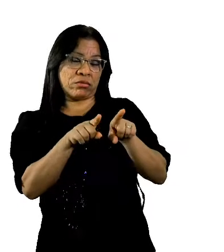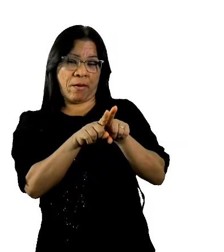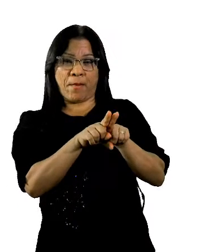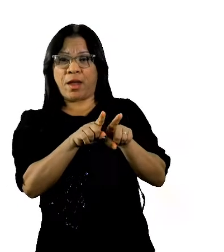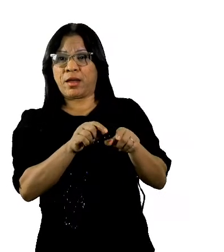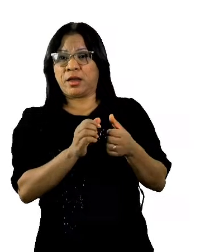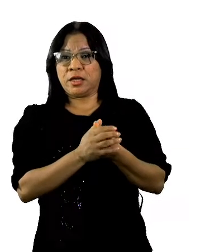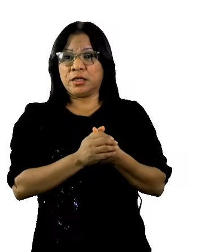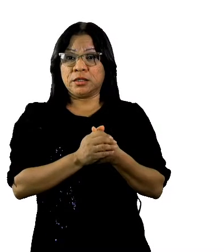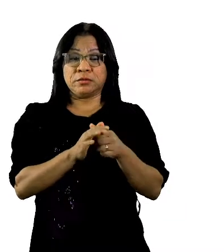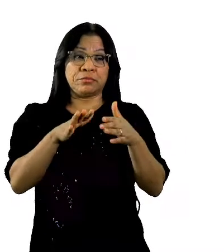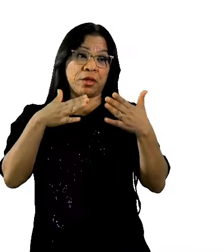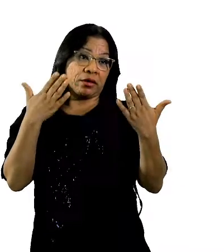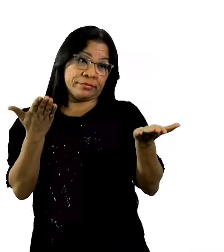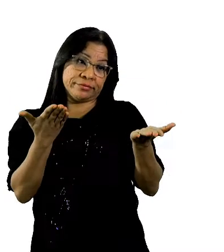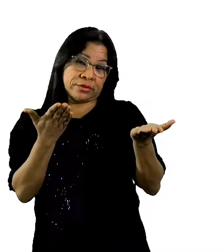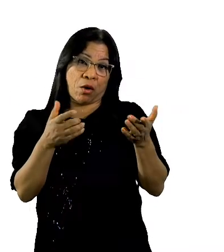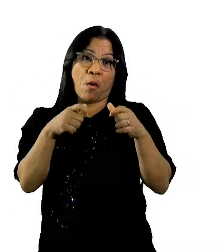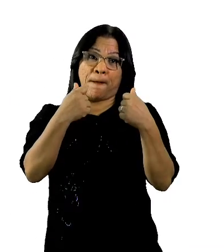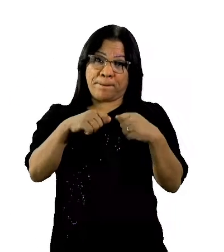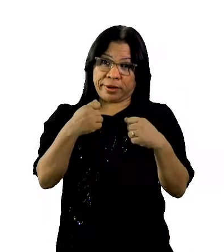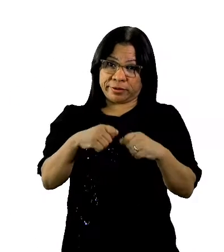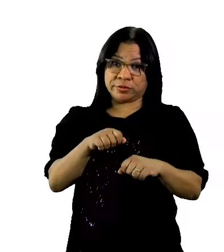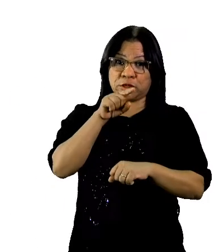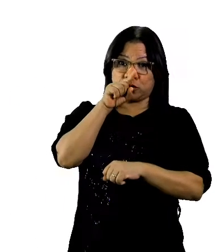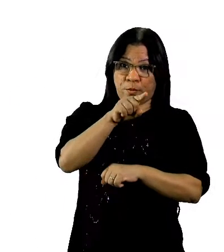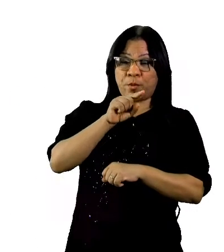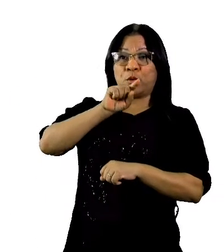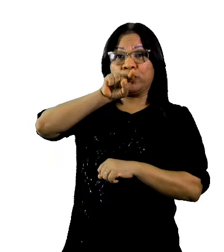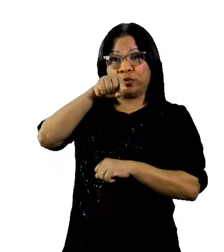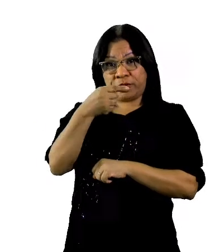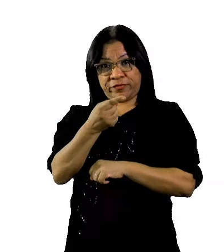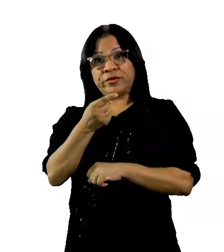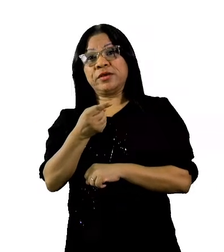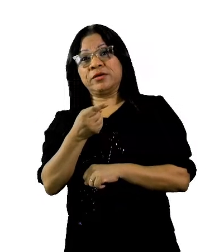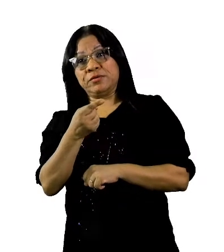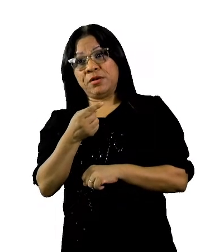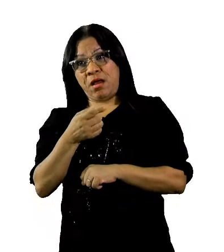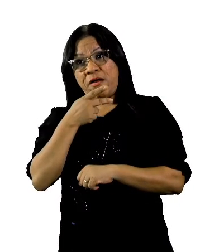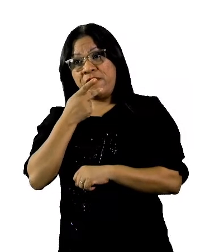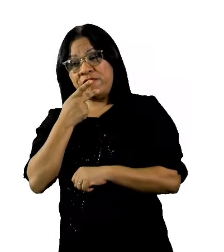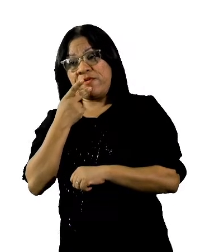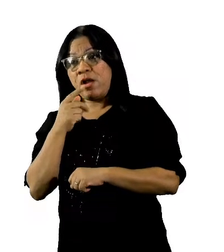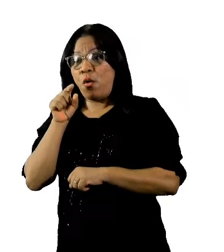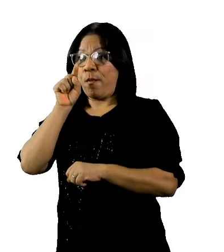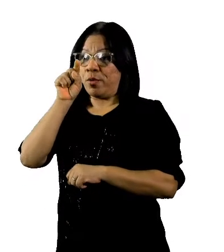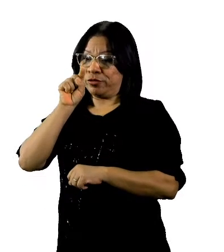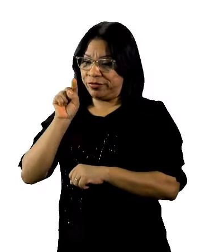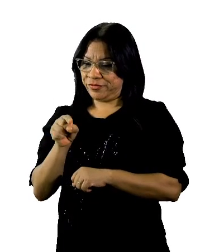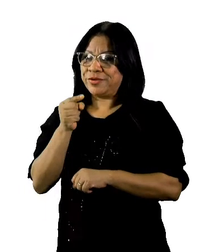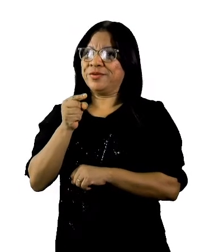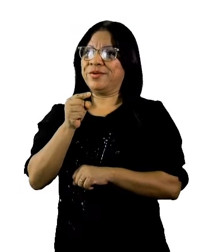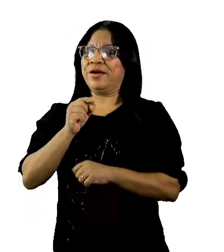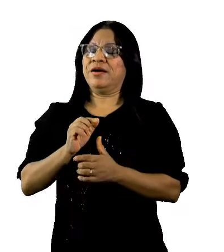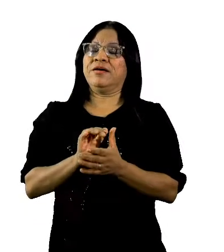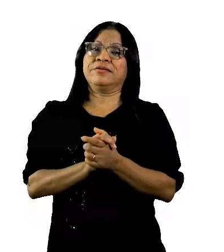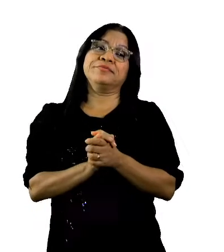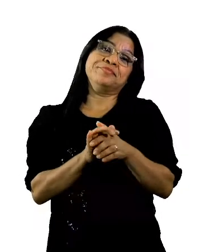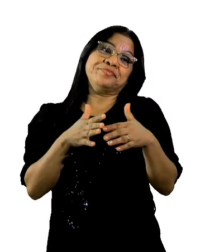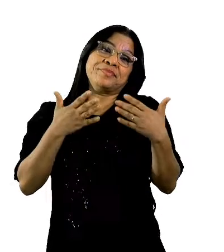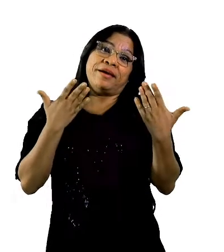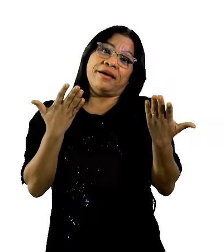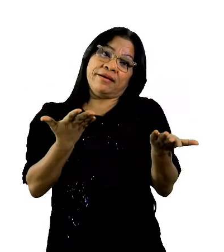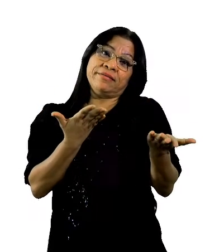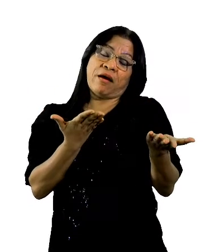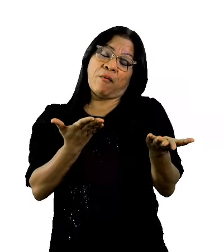uma vírgula, é preciso os 2, disse o ponto e vírgula. E aí eu entro, o melhor mesmo é